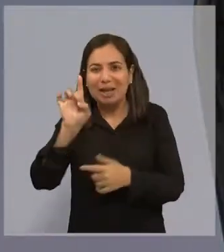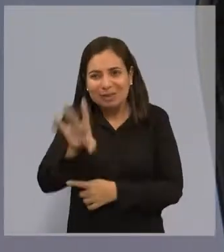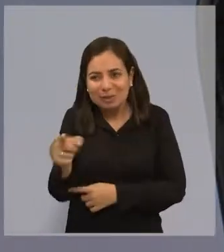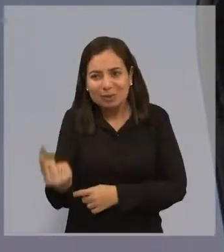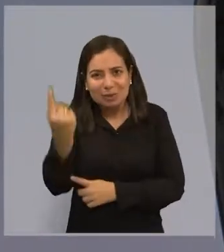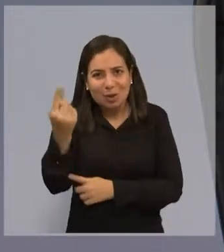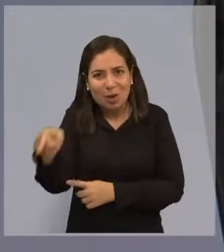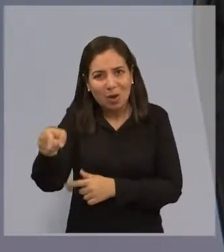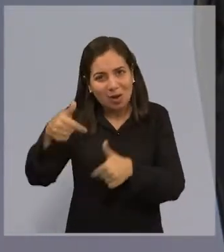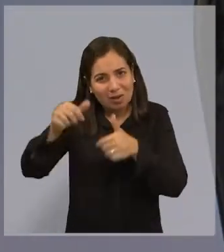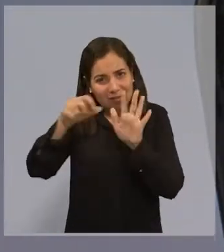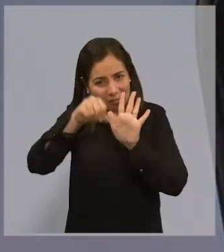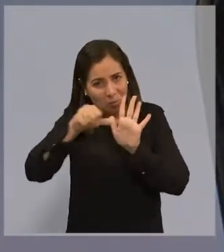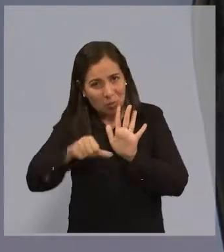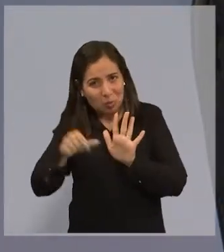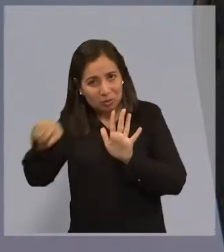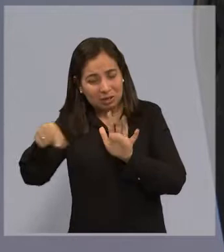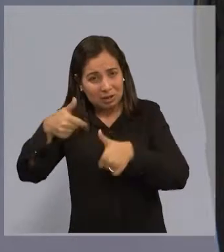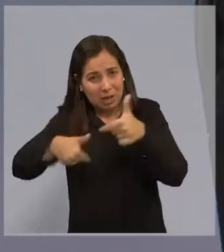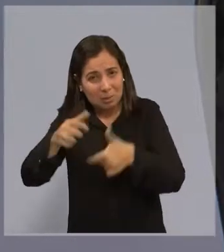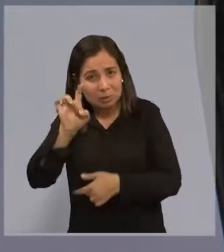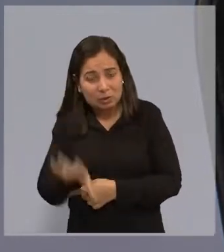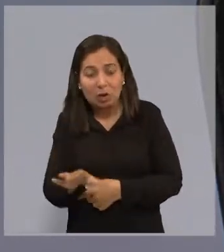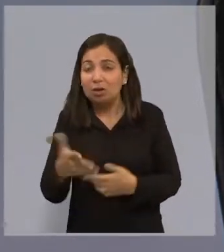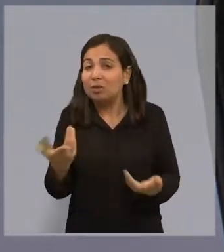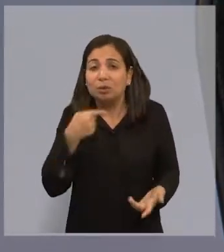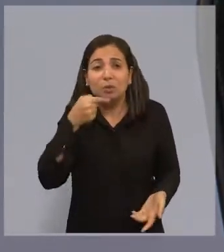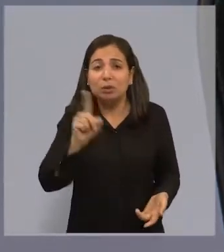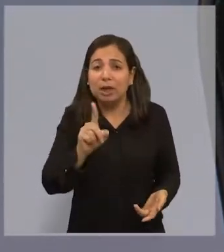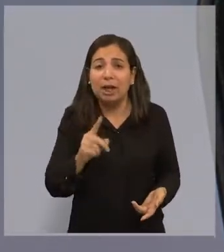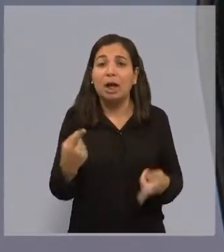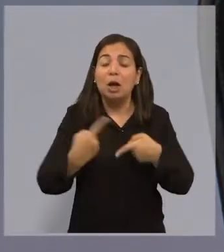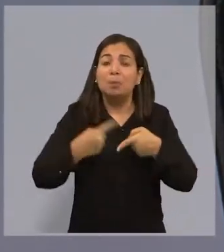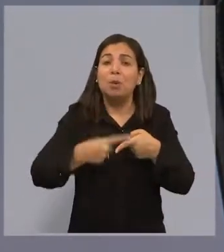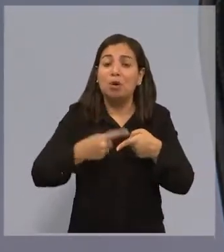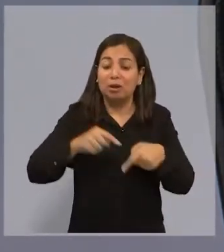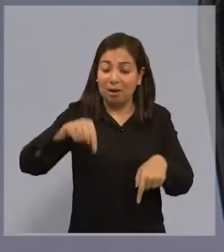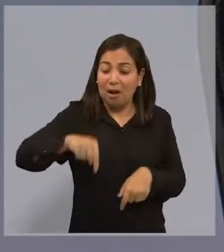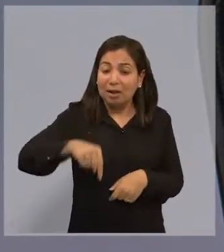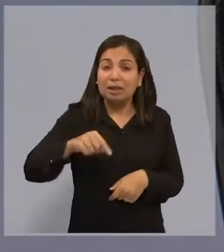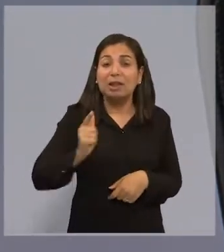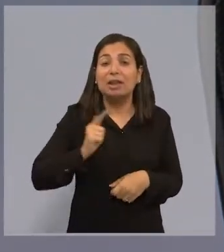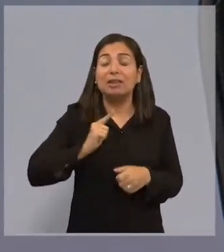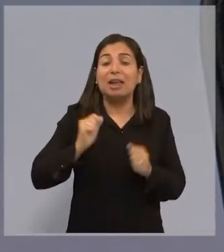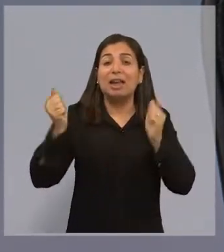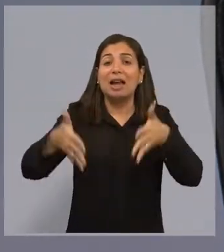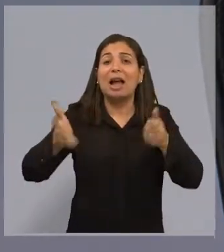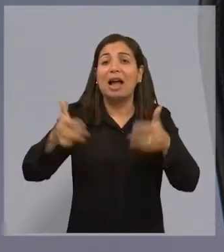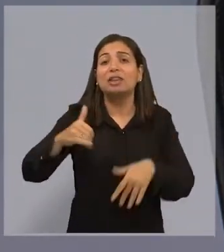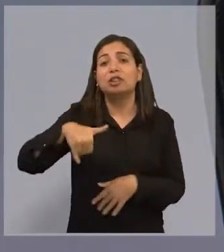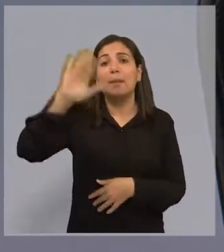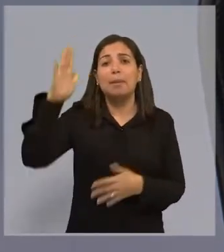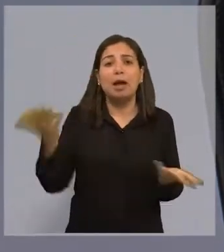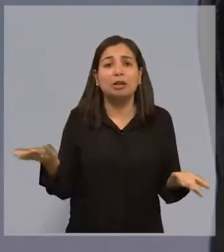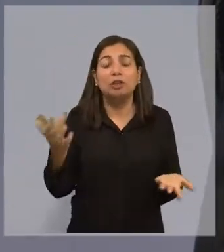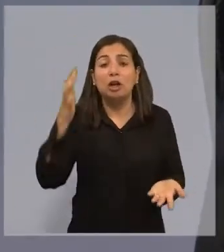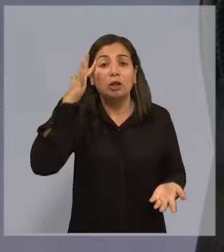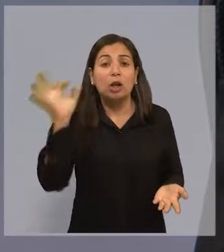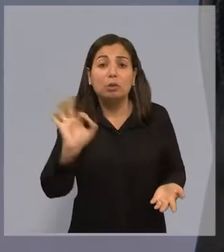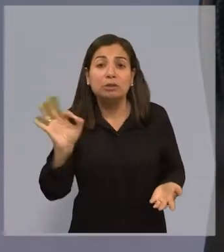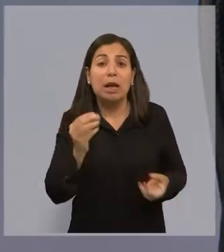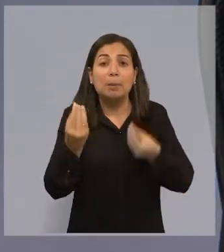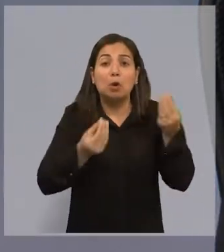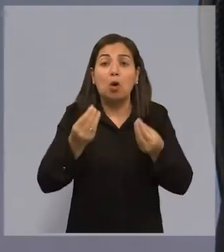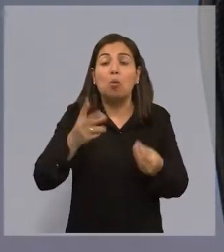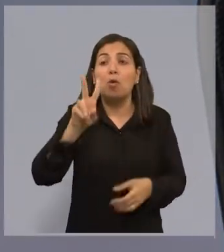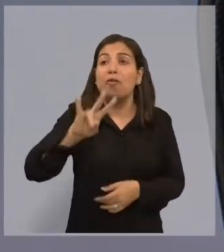bilhões de dólares. Você vai investir num país que tem a despesa muito maior do que a receita, você não sabe quando é que vai quebrar,